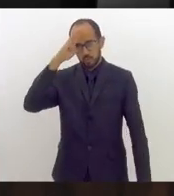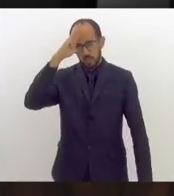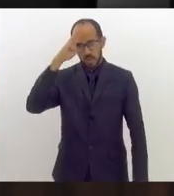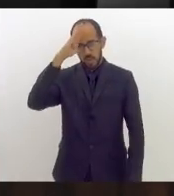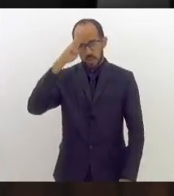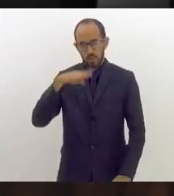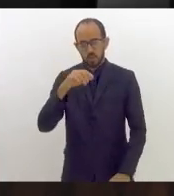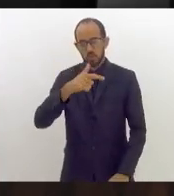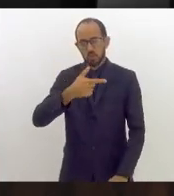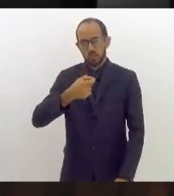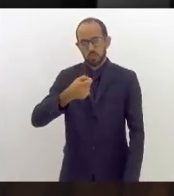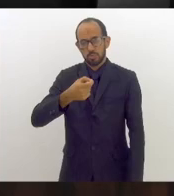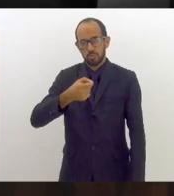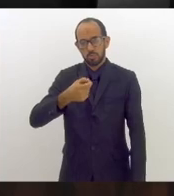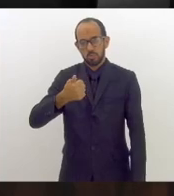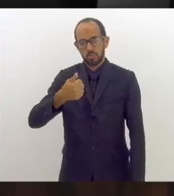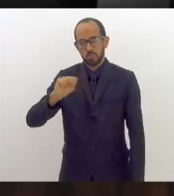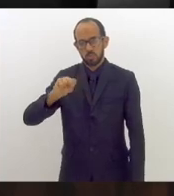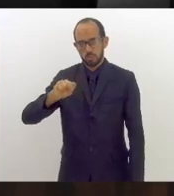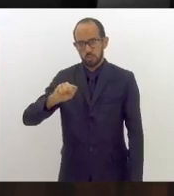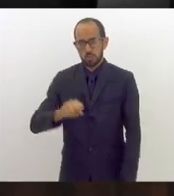em 2018